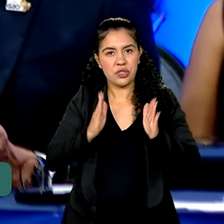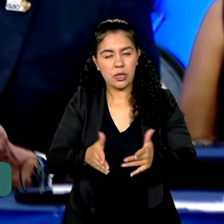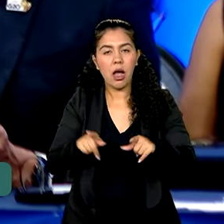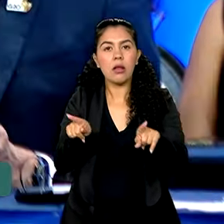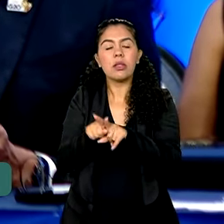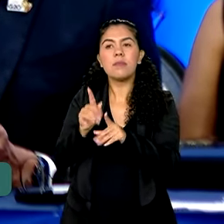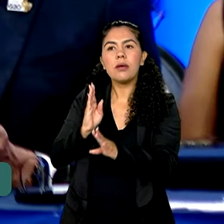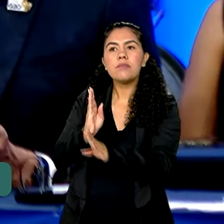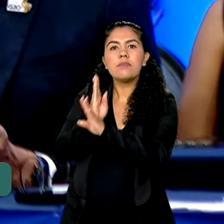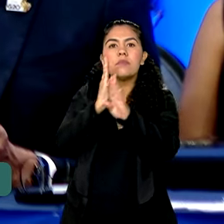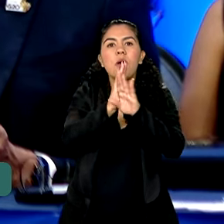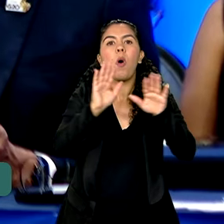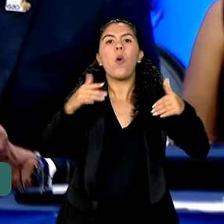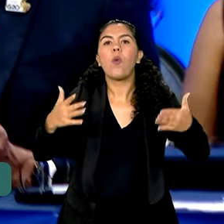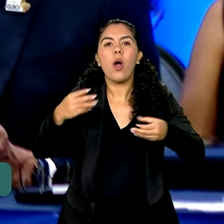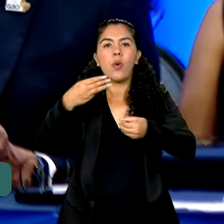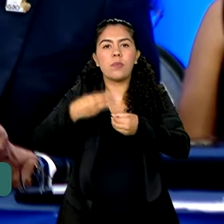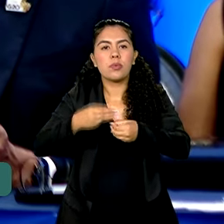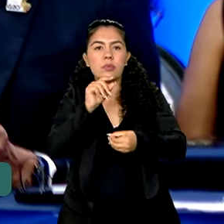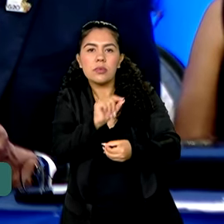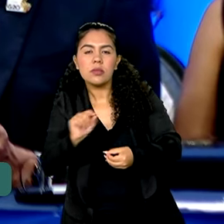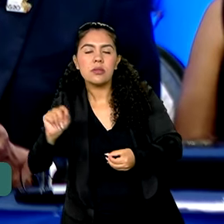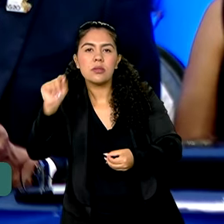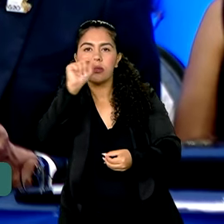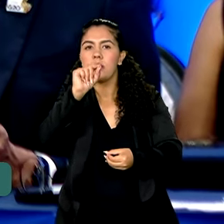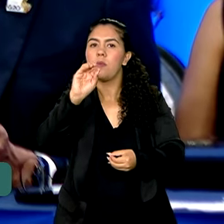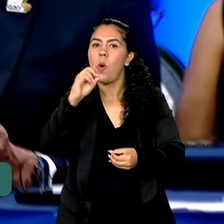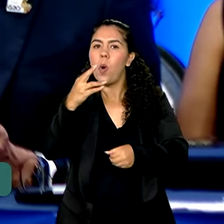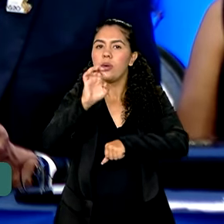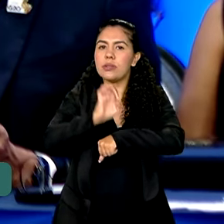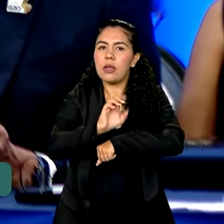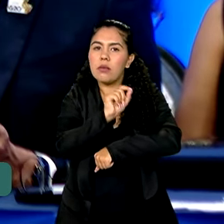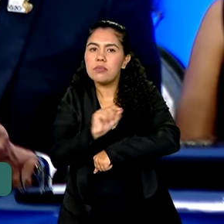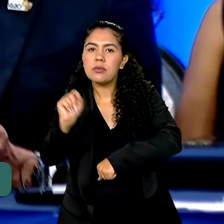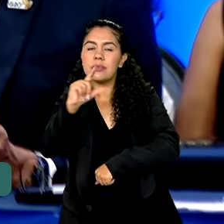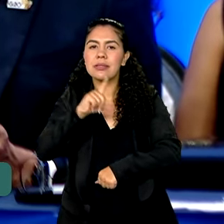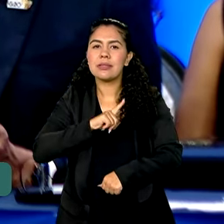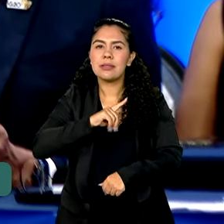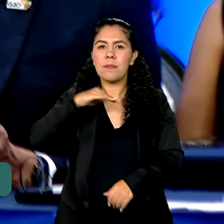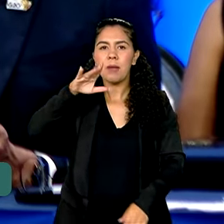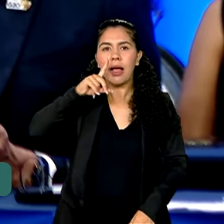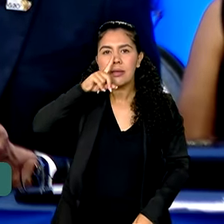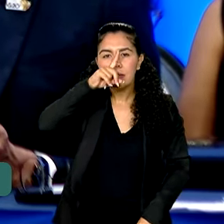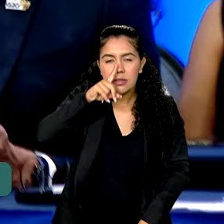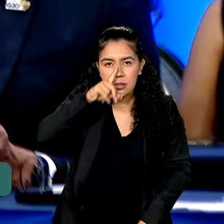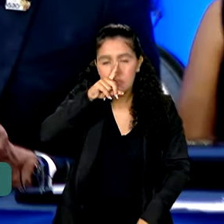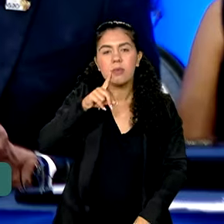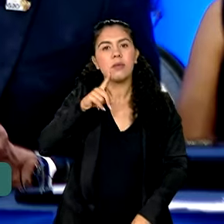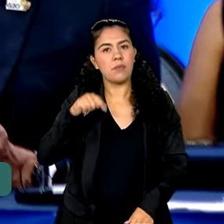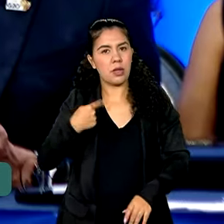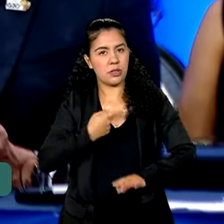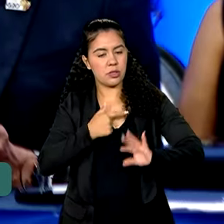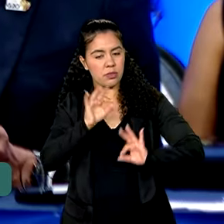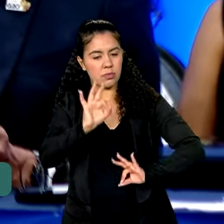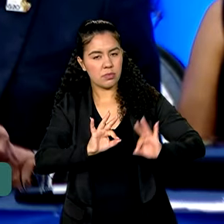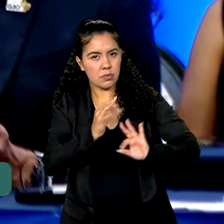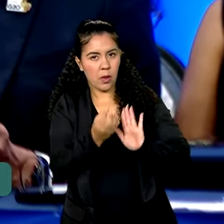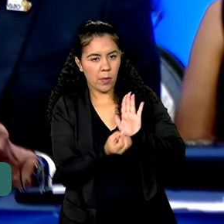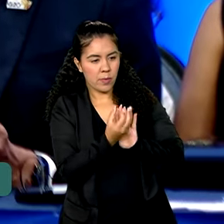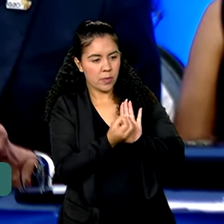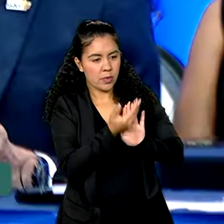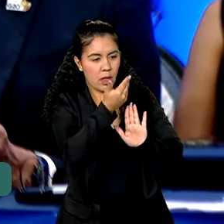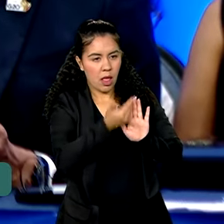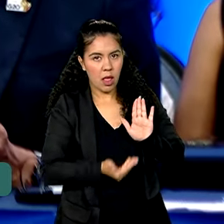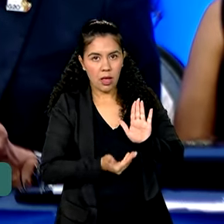os municípios brasileiros mais susceptíveis e vulneráveis à ocorrência de desastre para estabelecer política voltada à